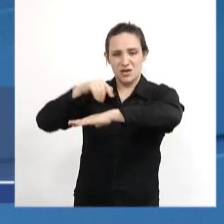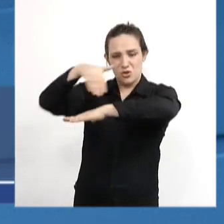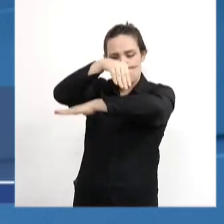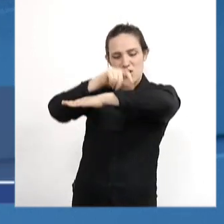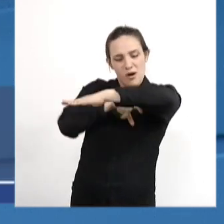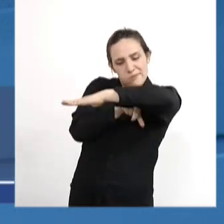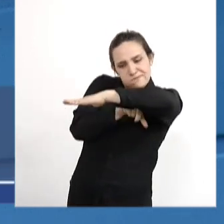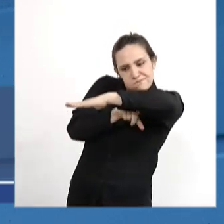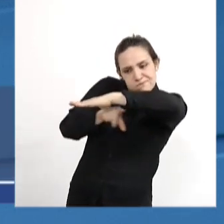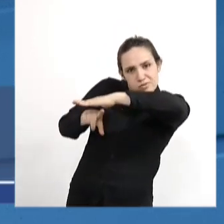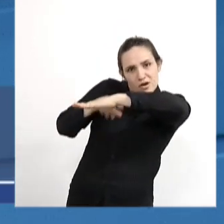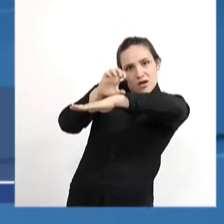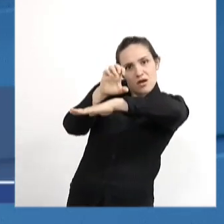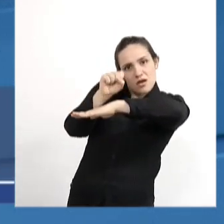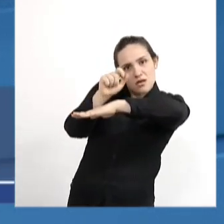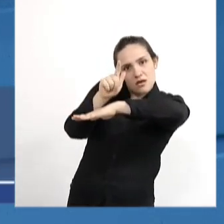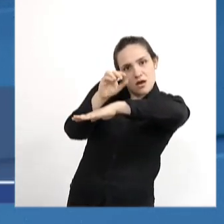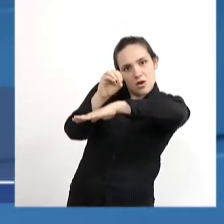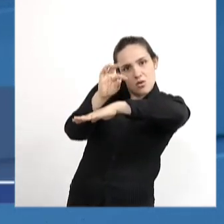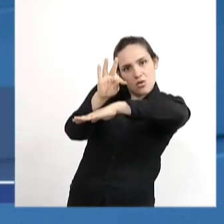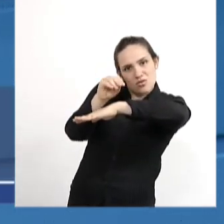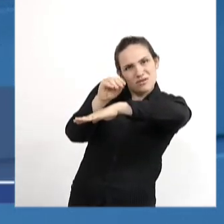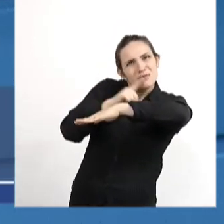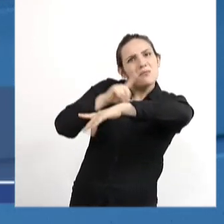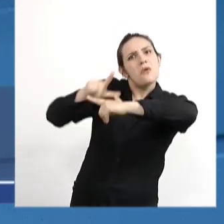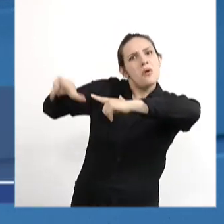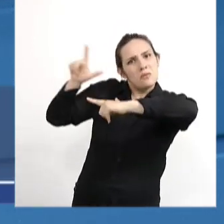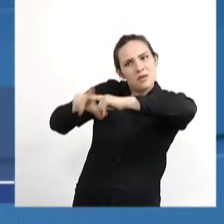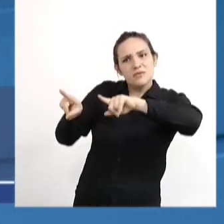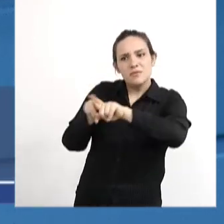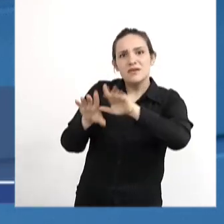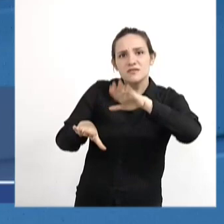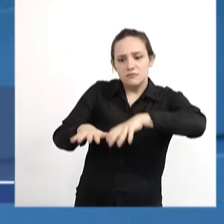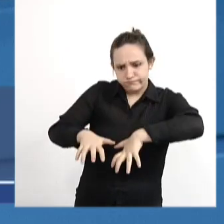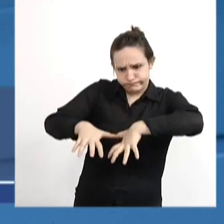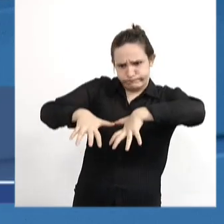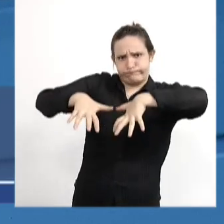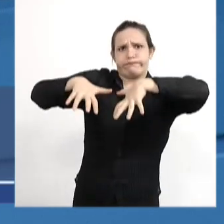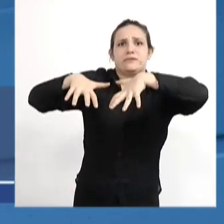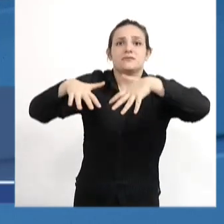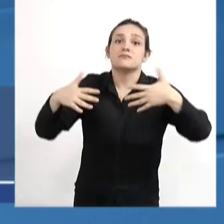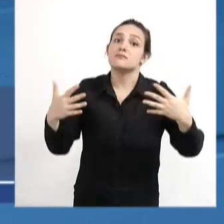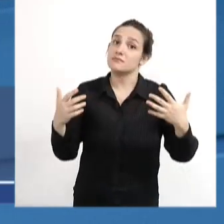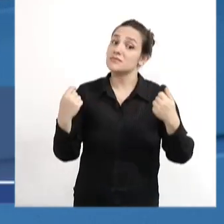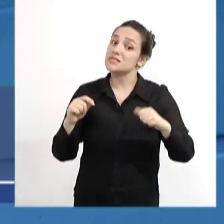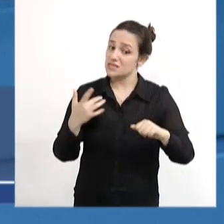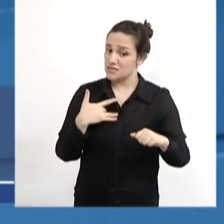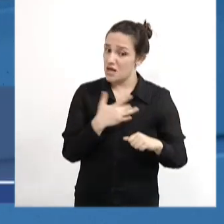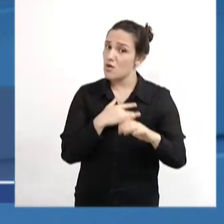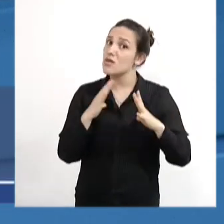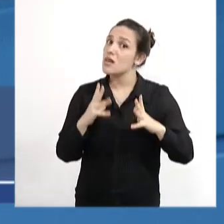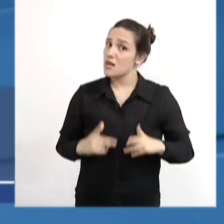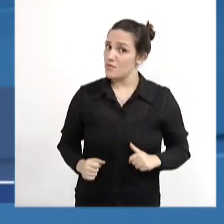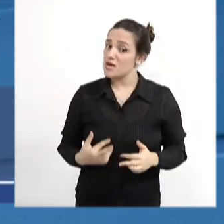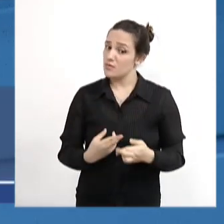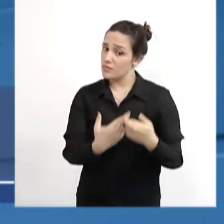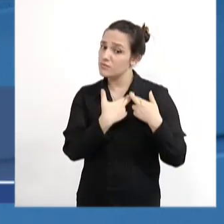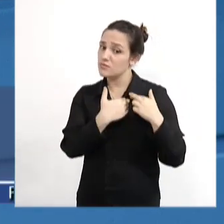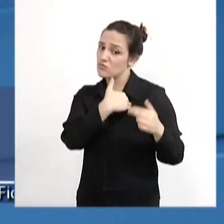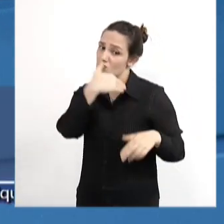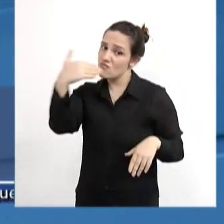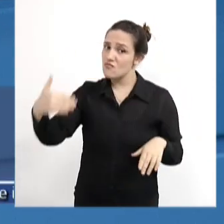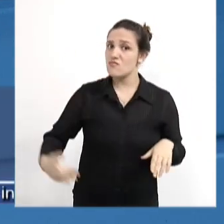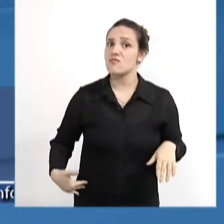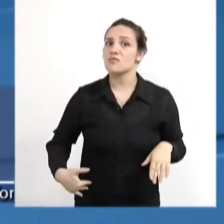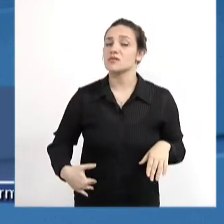existente tem apresentado problemas de entupimento. Saneamento básico é uma questão de saúde pública, pois a